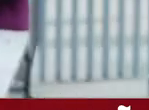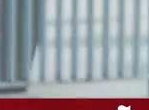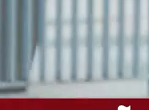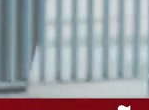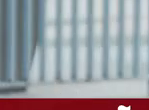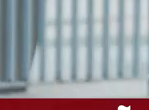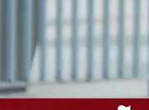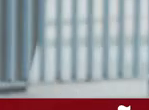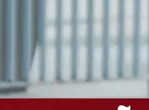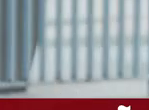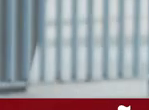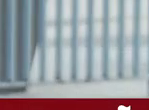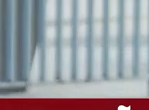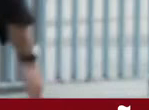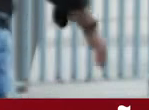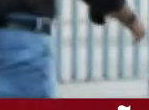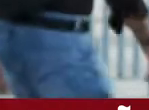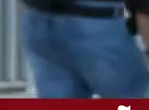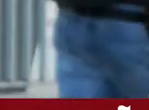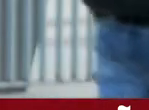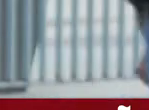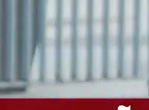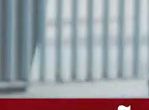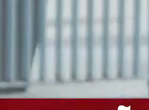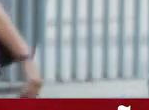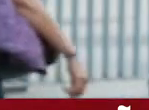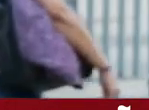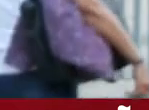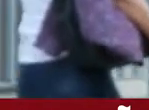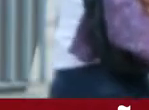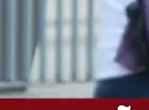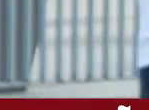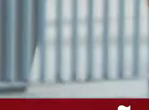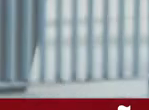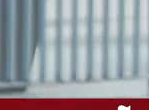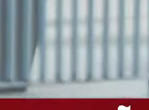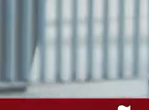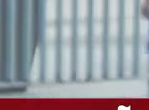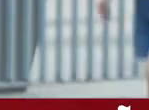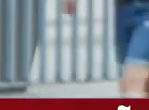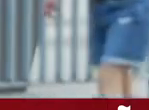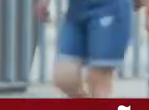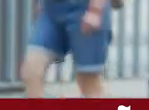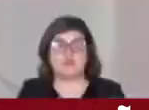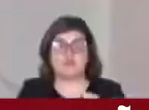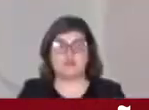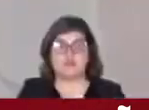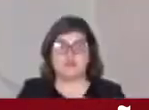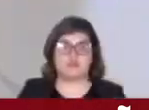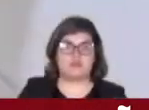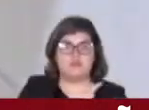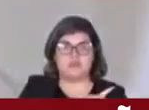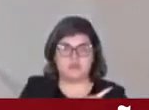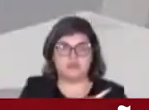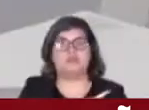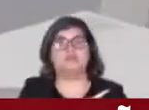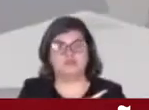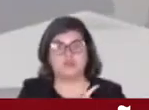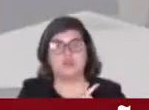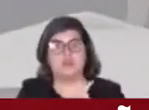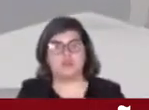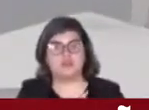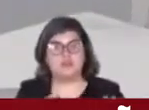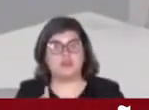tem 100% de garantia e de eficácia, como garante Luiz Roberto Barroso. Em outubro, o